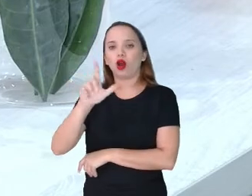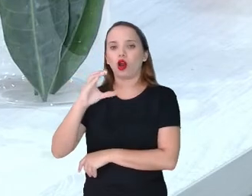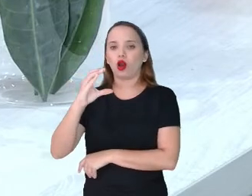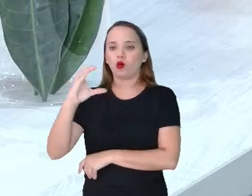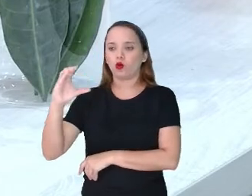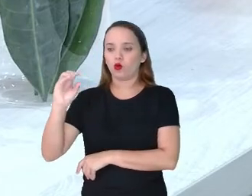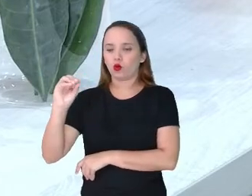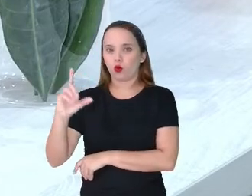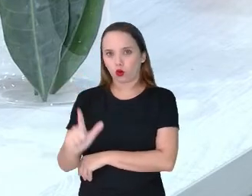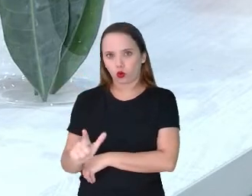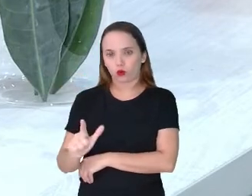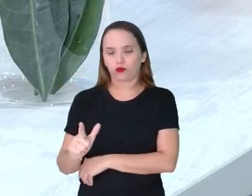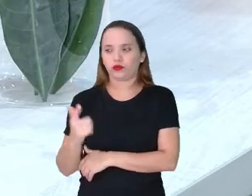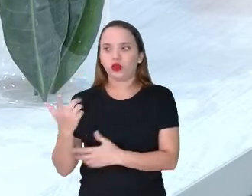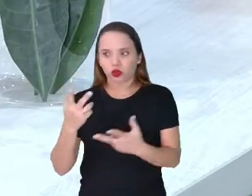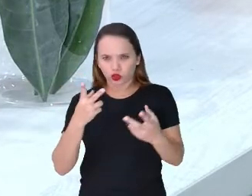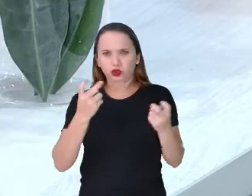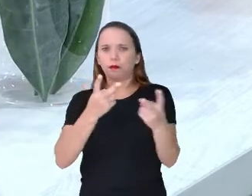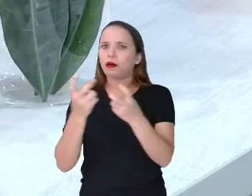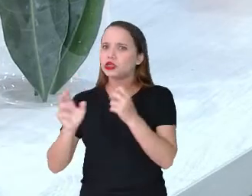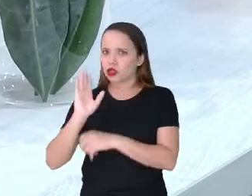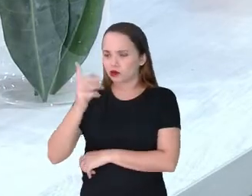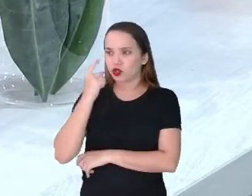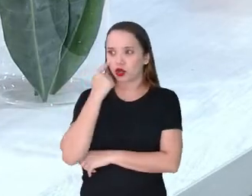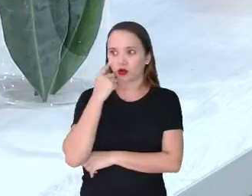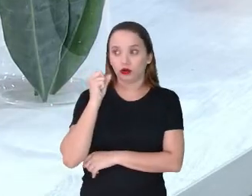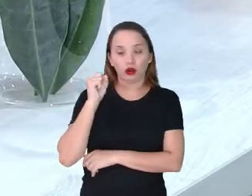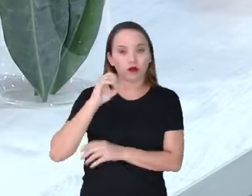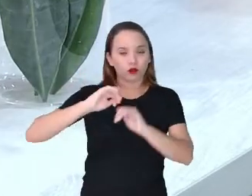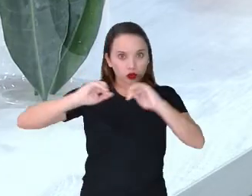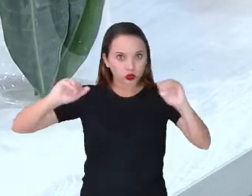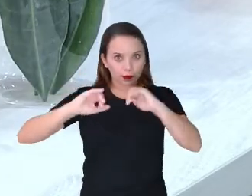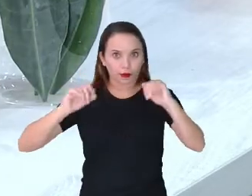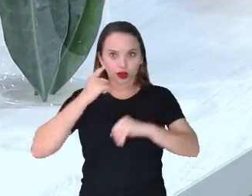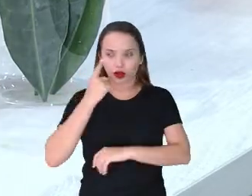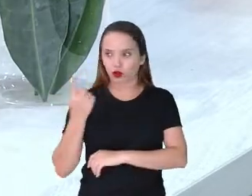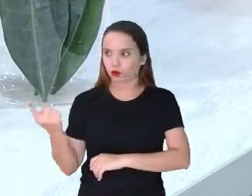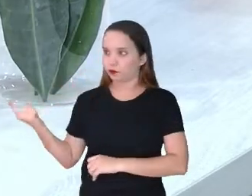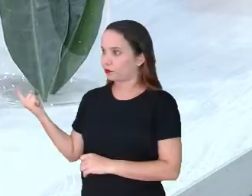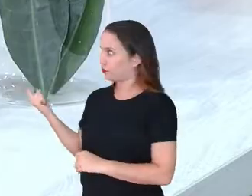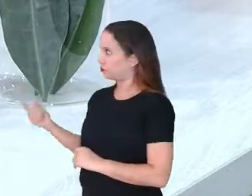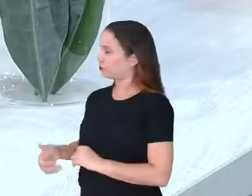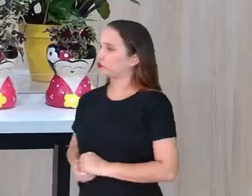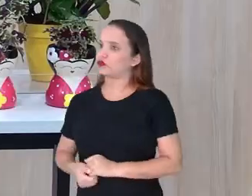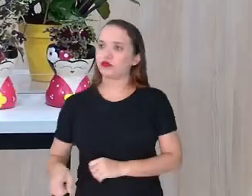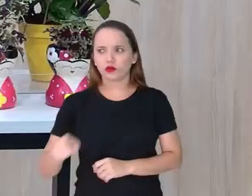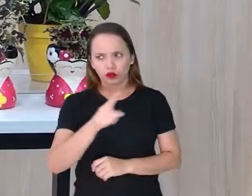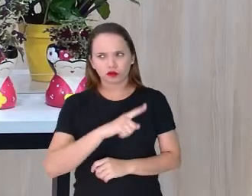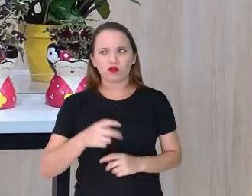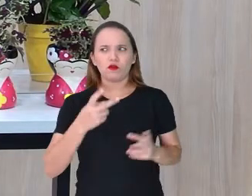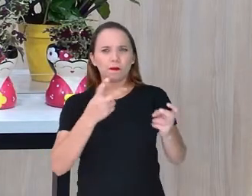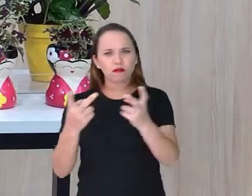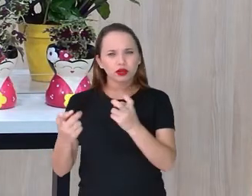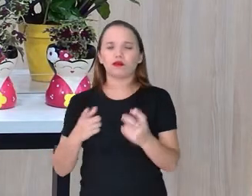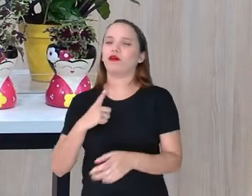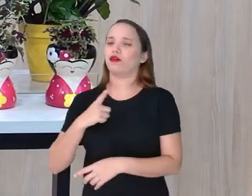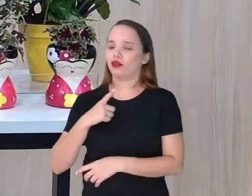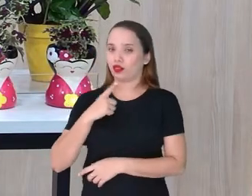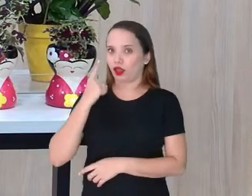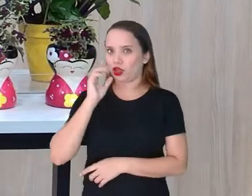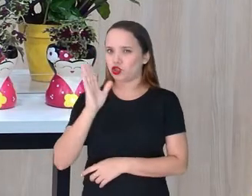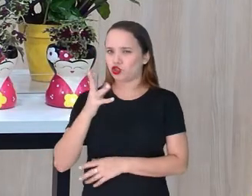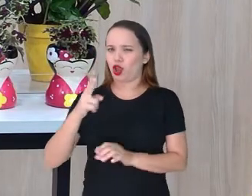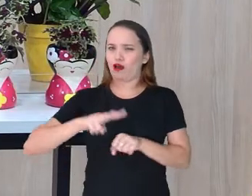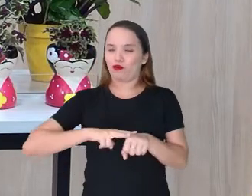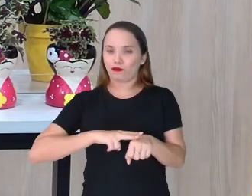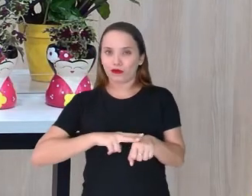já podemos ver um pouquinho, olha, se eu colocar aqui no becker, vocês já podem ver que já está saindo um